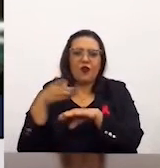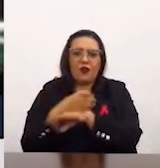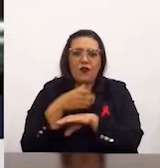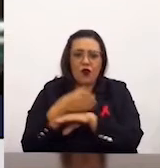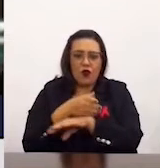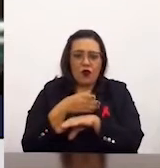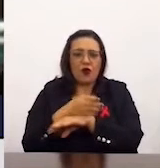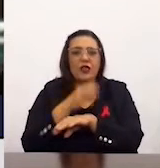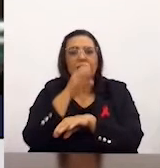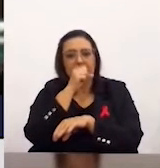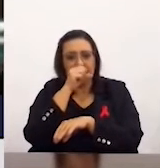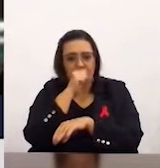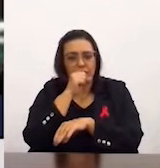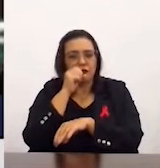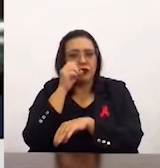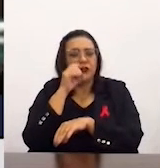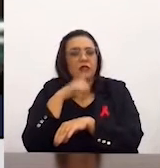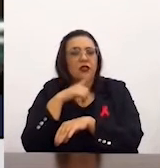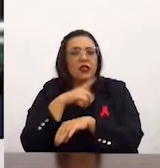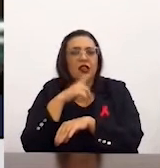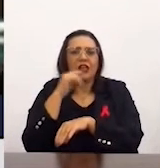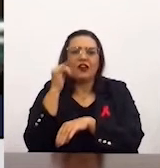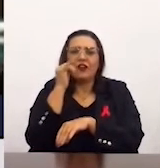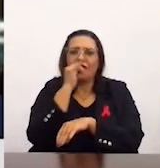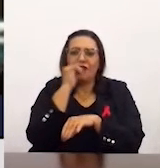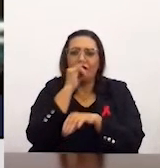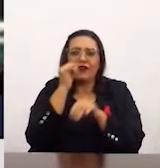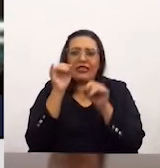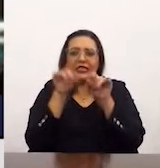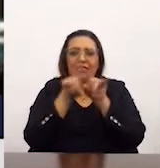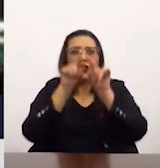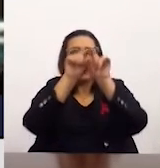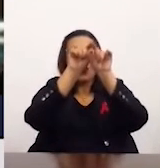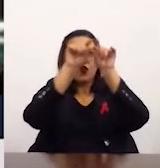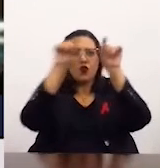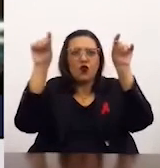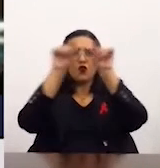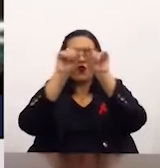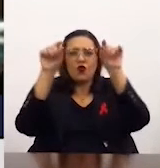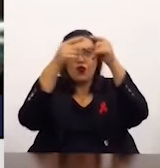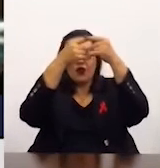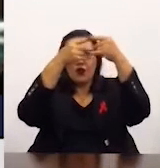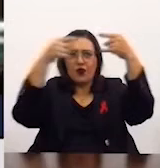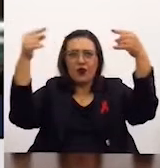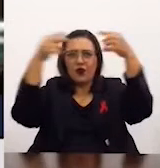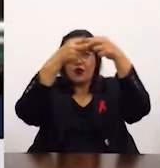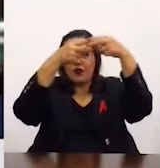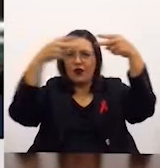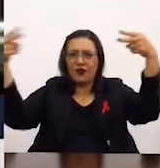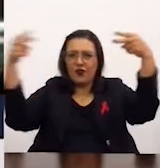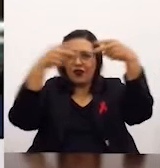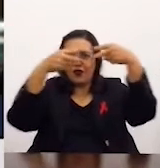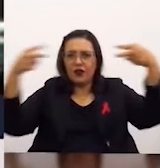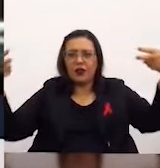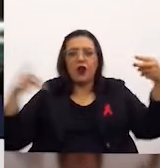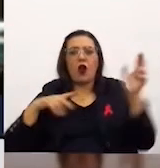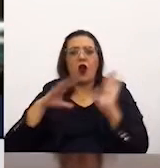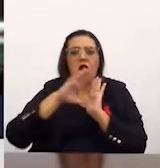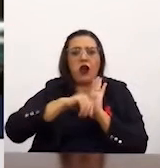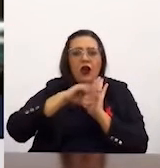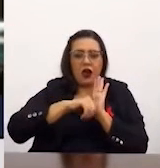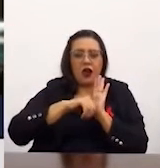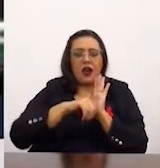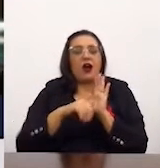vandalismo. Todos os fios que tinha ali da pracinha foram todos roubados. Então a praça, se hoje no